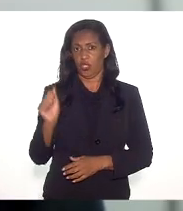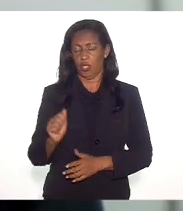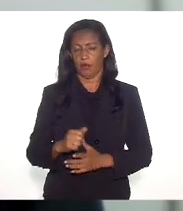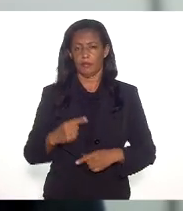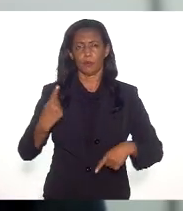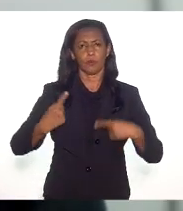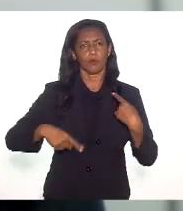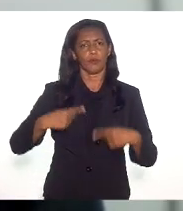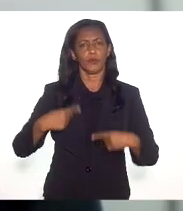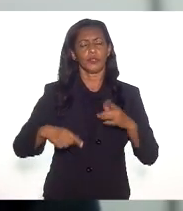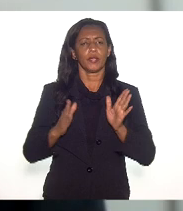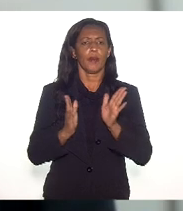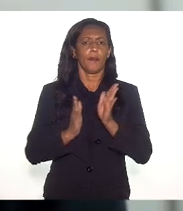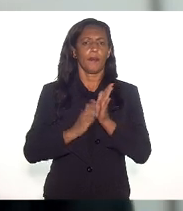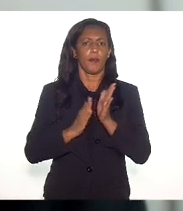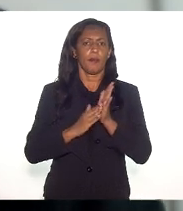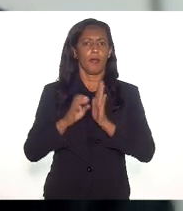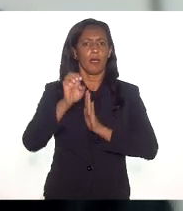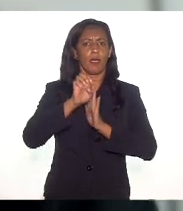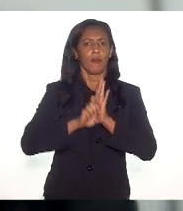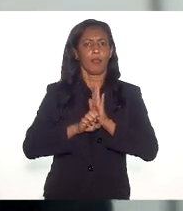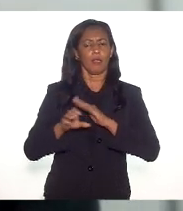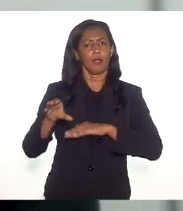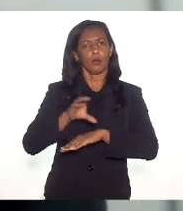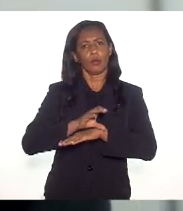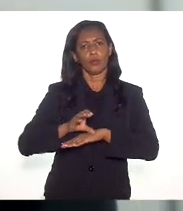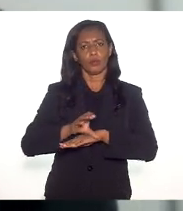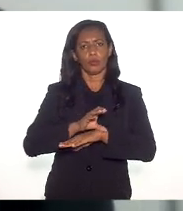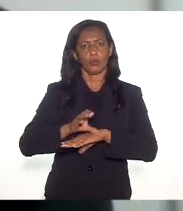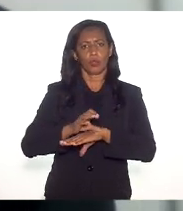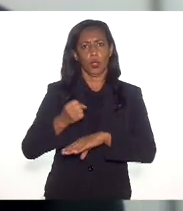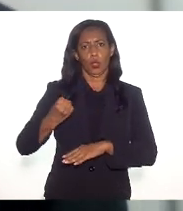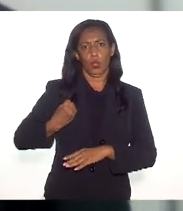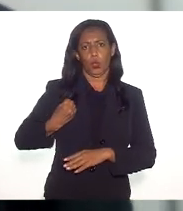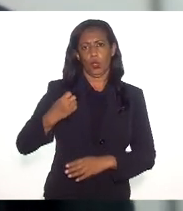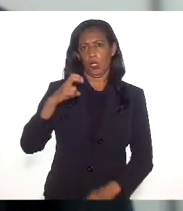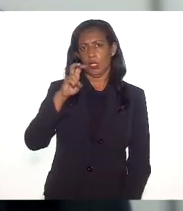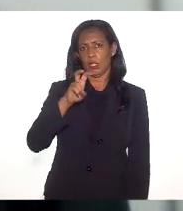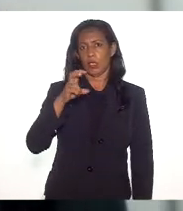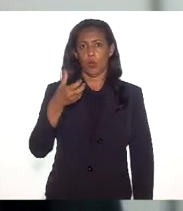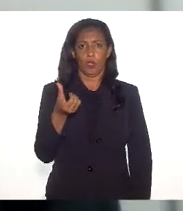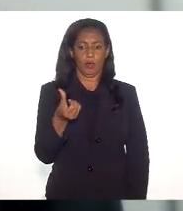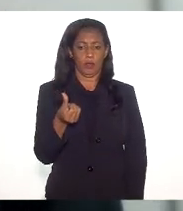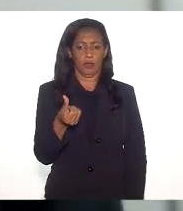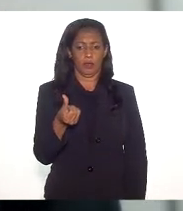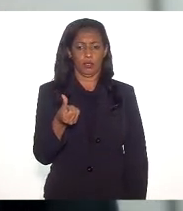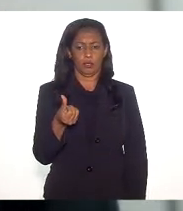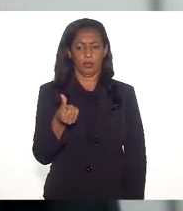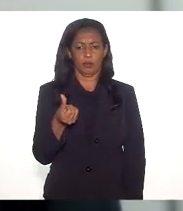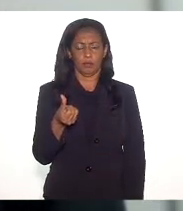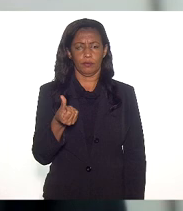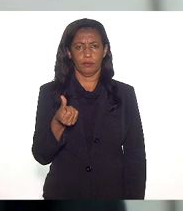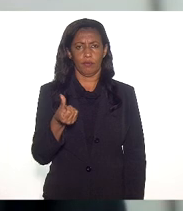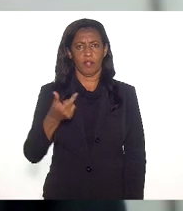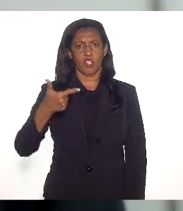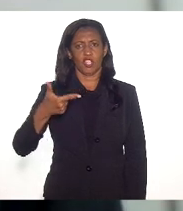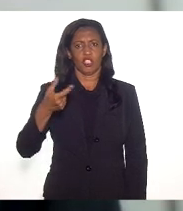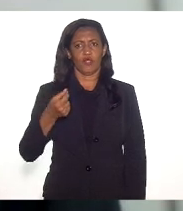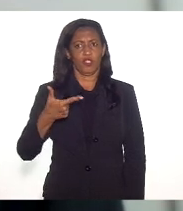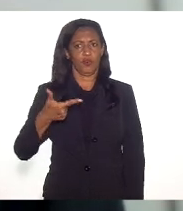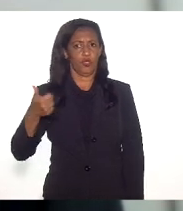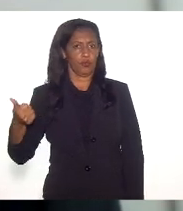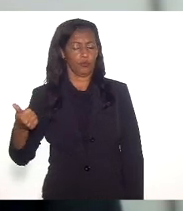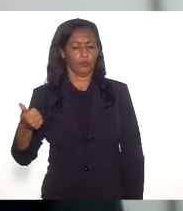debater a proposta da emenda constitucional número 56 de